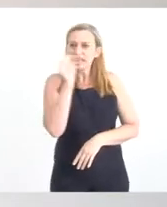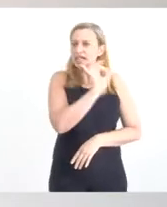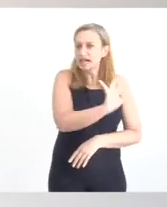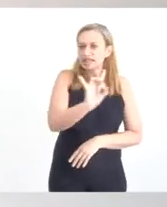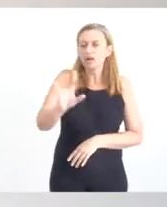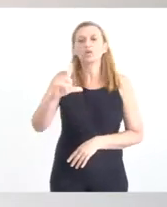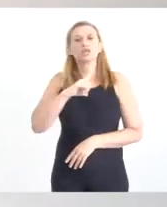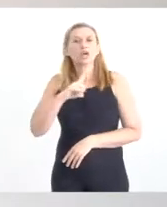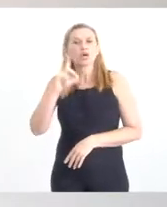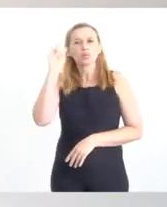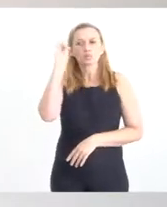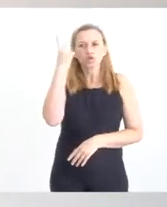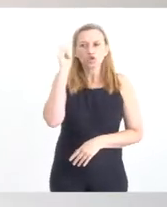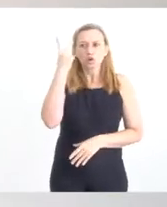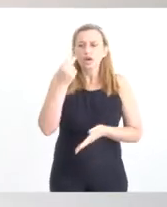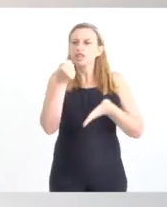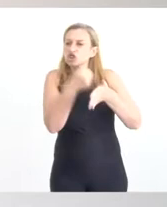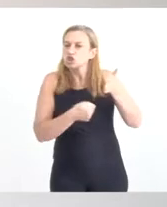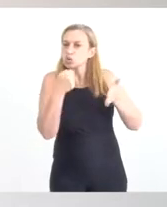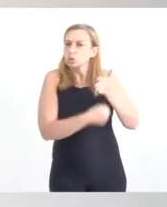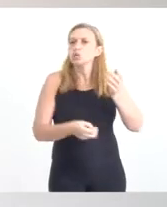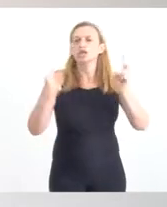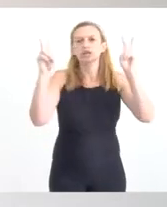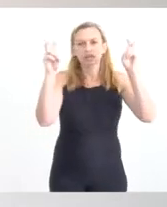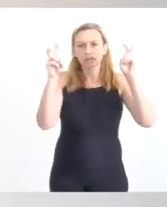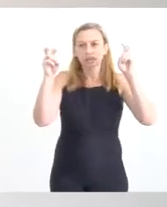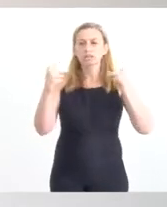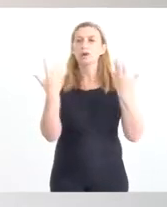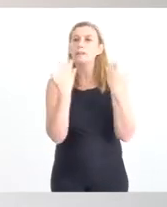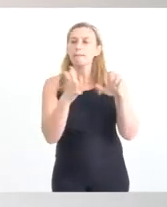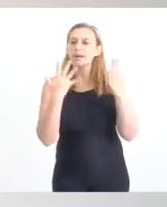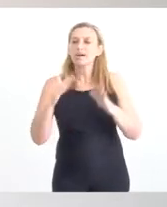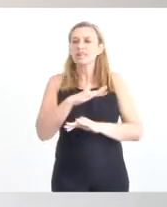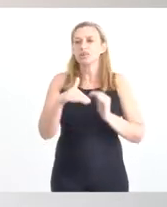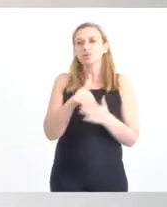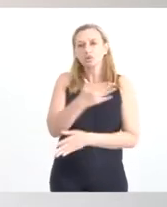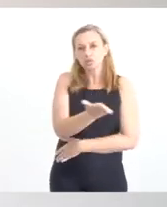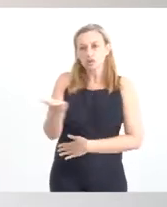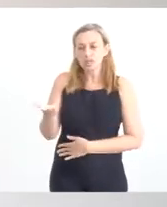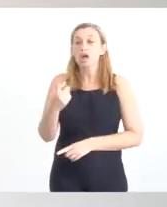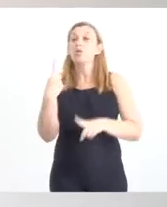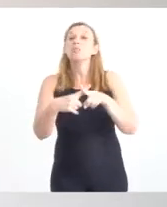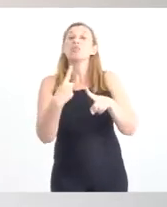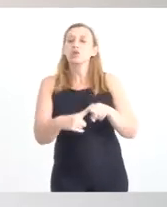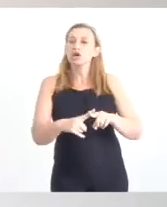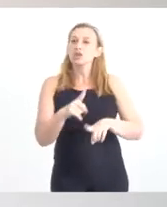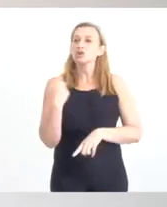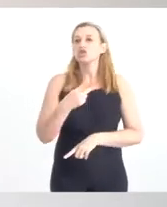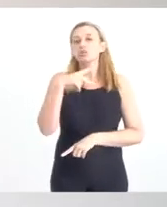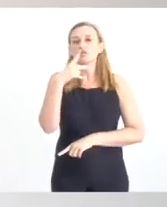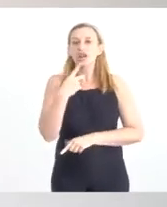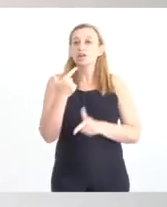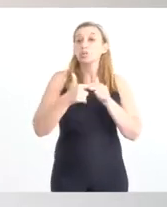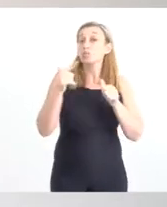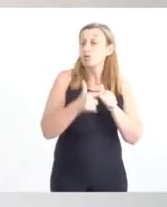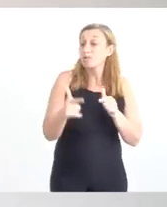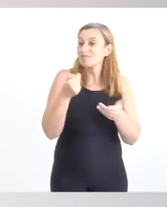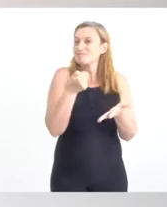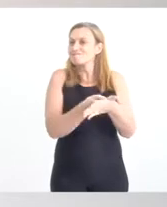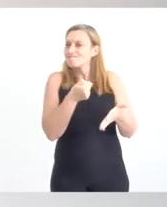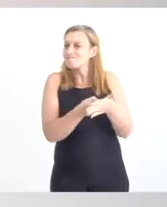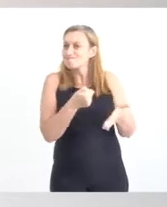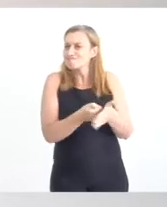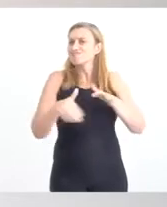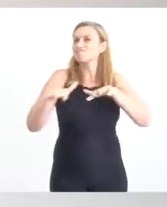aqui tem uma história de luta com relação a isso então parabenizo a todas e todos porque a gente tá falando um problema que exige